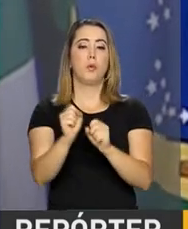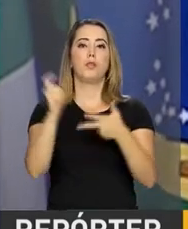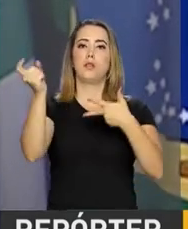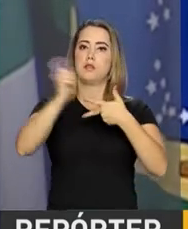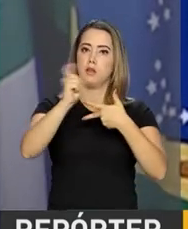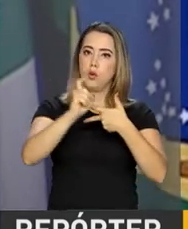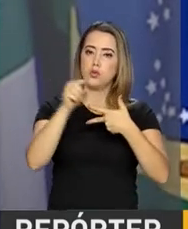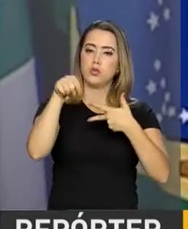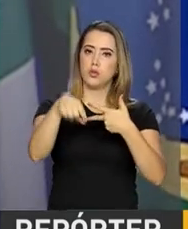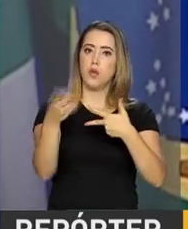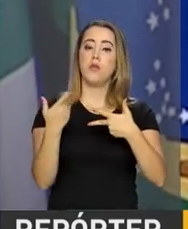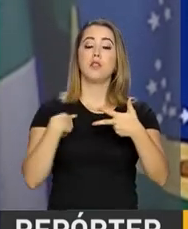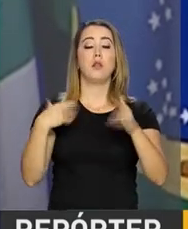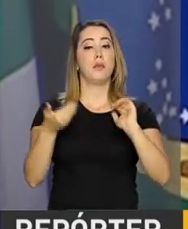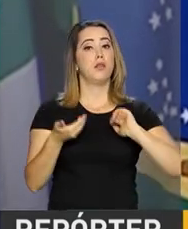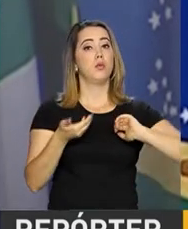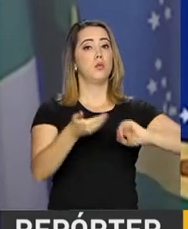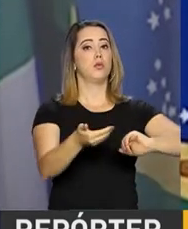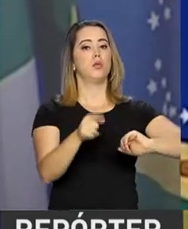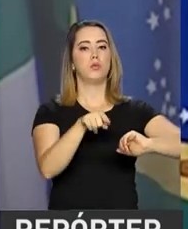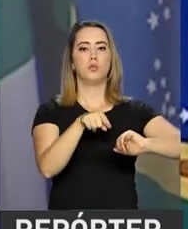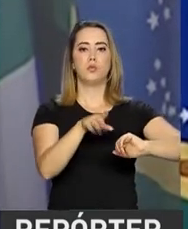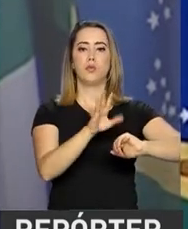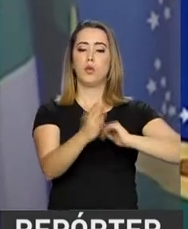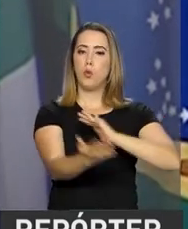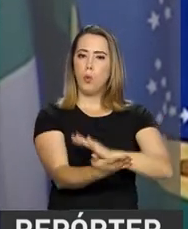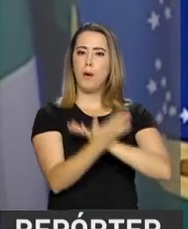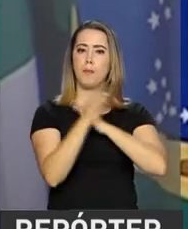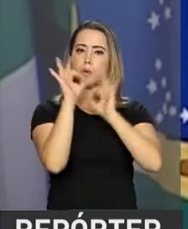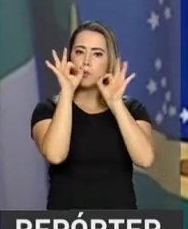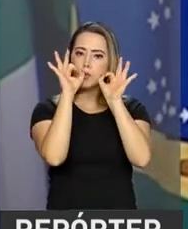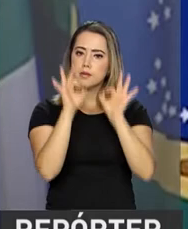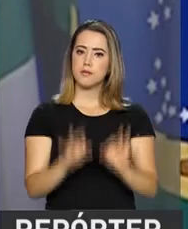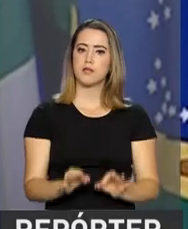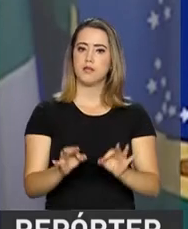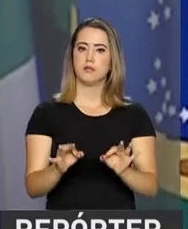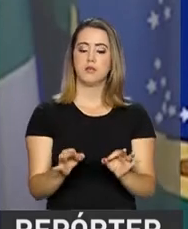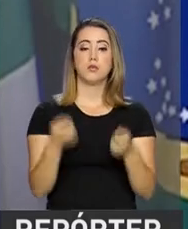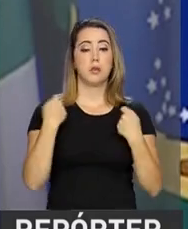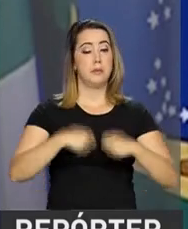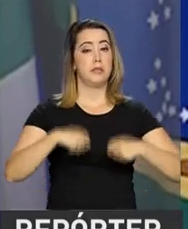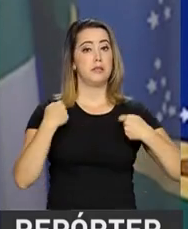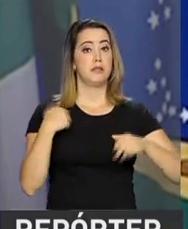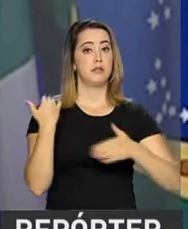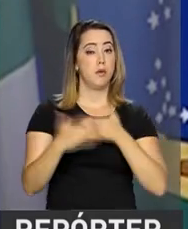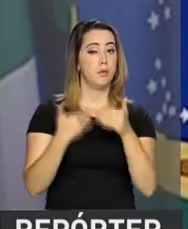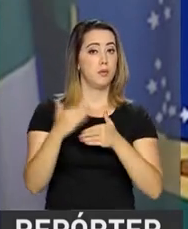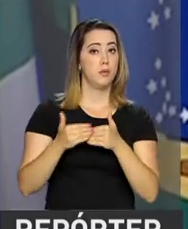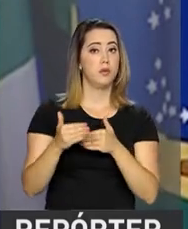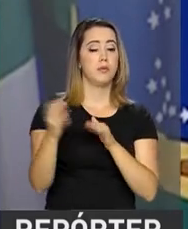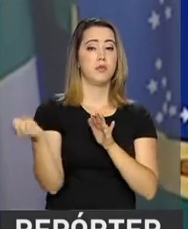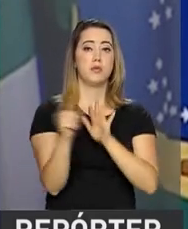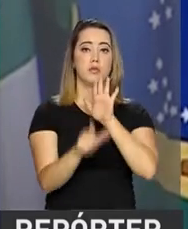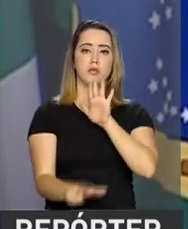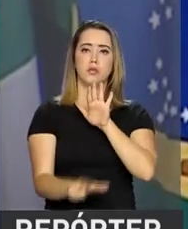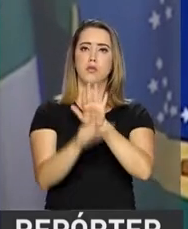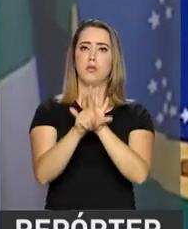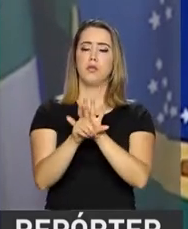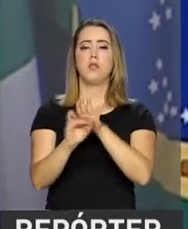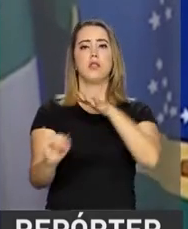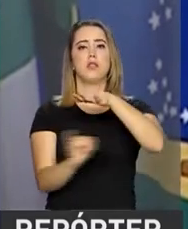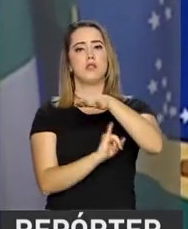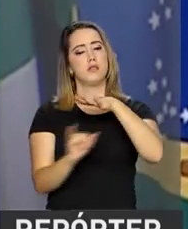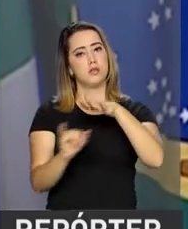e do congresso nacional o apoio indispensável ao aprimoramento das leis e das instituições